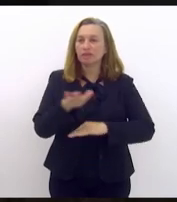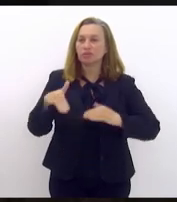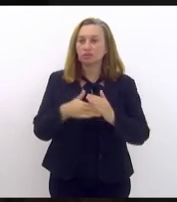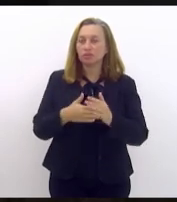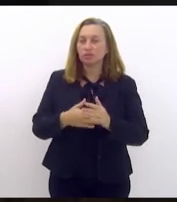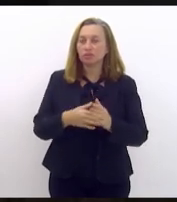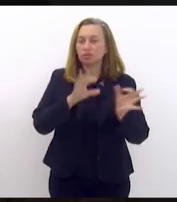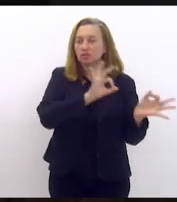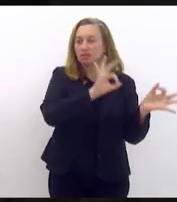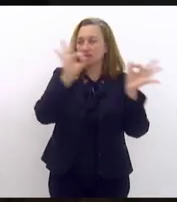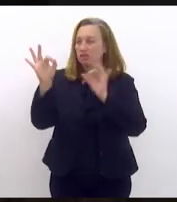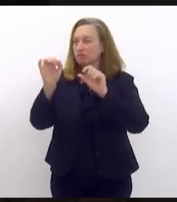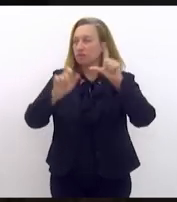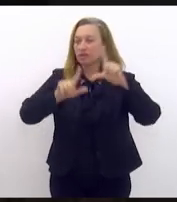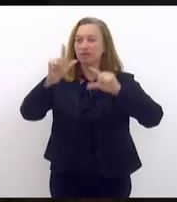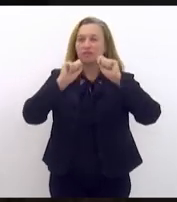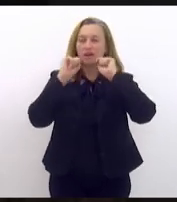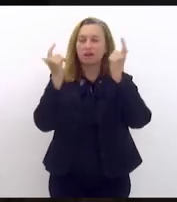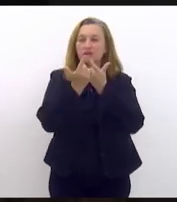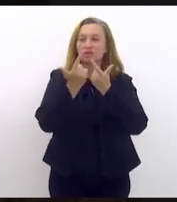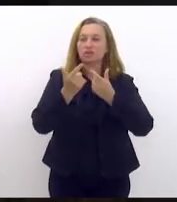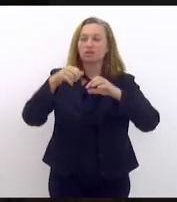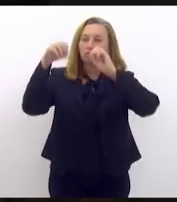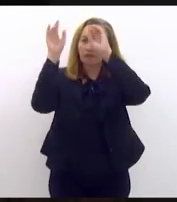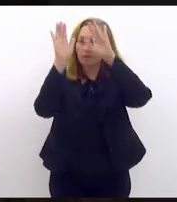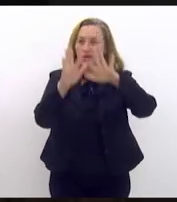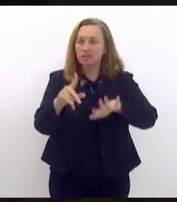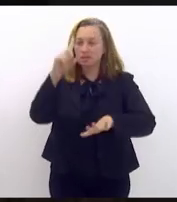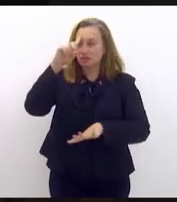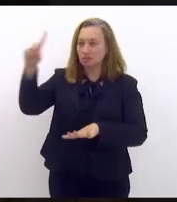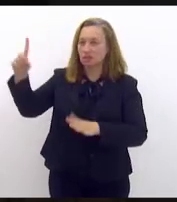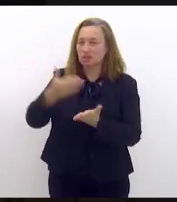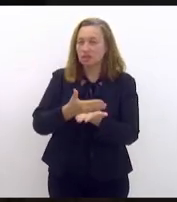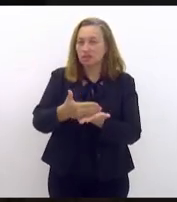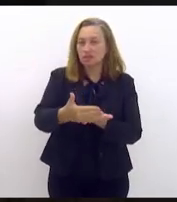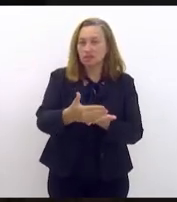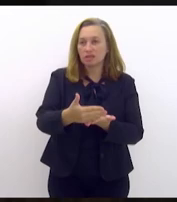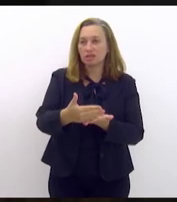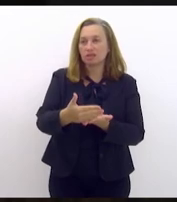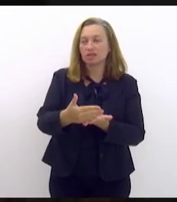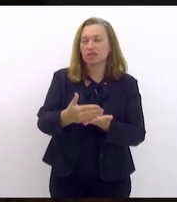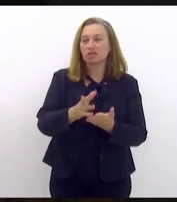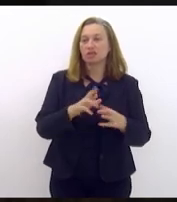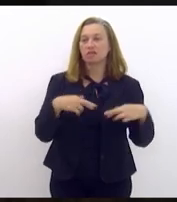assistem aqui pela TV Alerj, tá? Sob a proteção de Deus, declaro aberta a sessão.